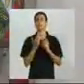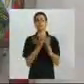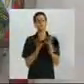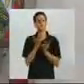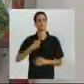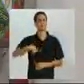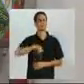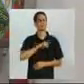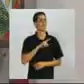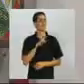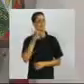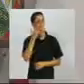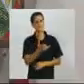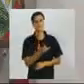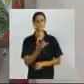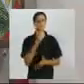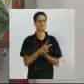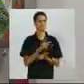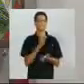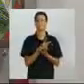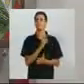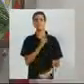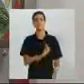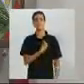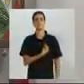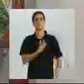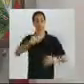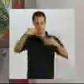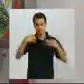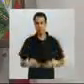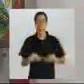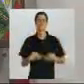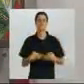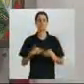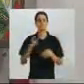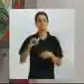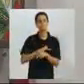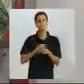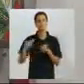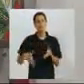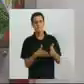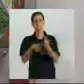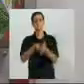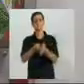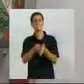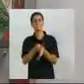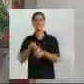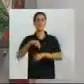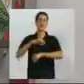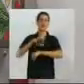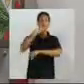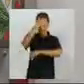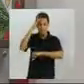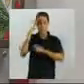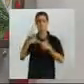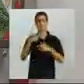ao nosso telefone, a nossa ligação e sempre está presente, encaminhando com os fiscais, os engenheiros, as melhorias